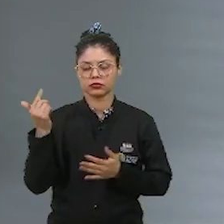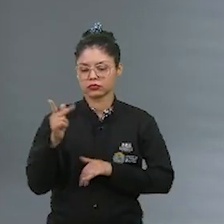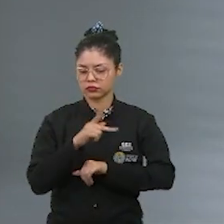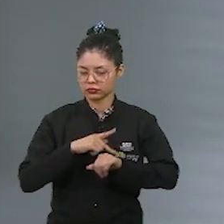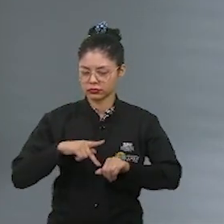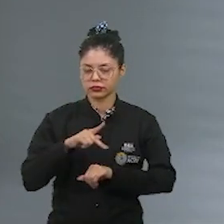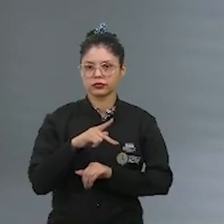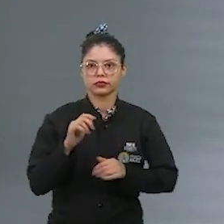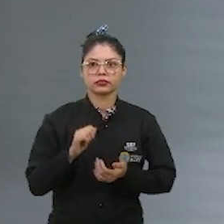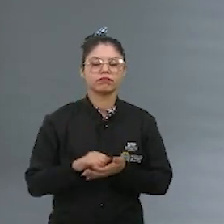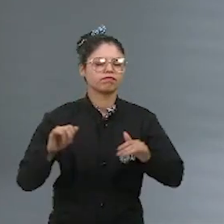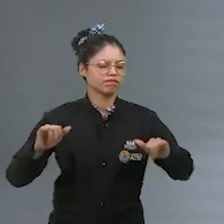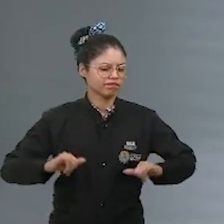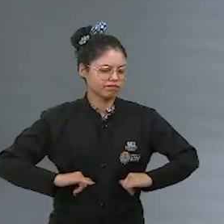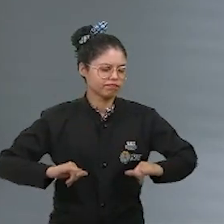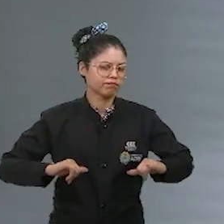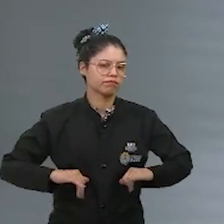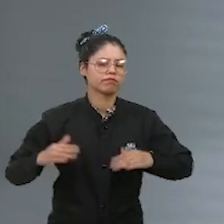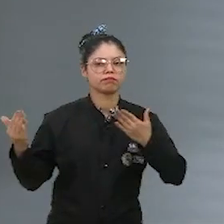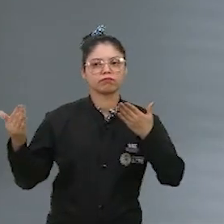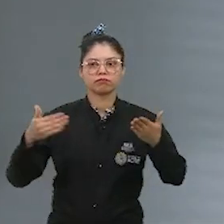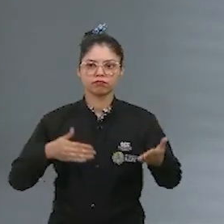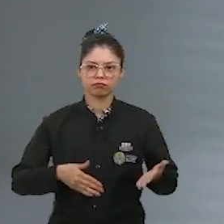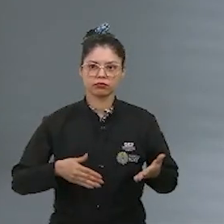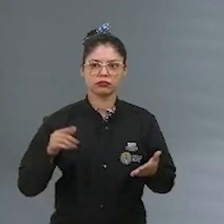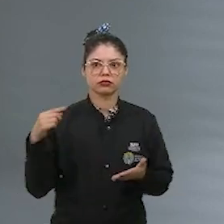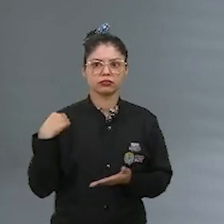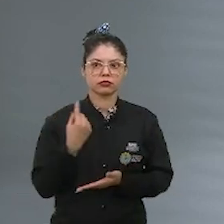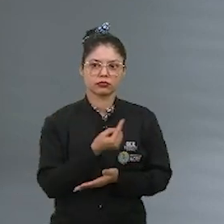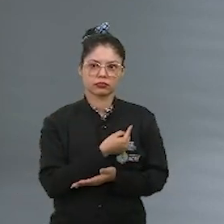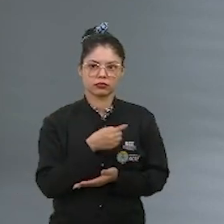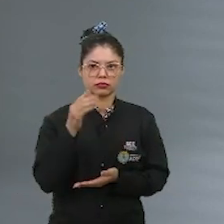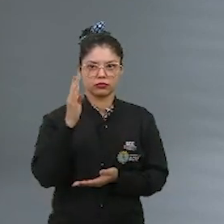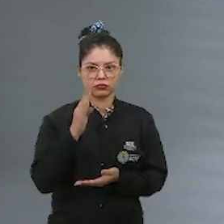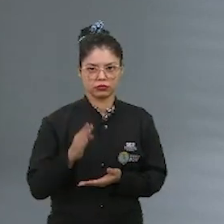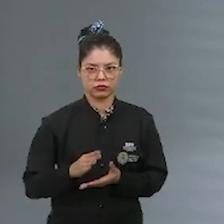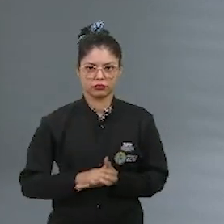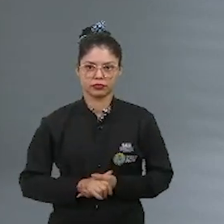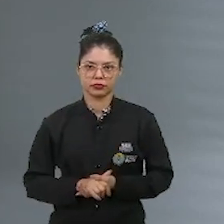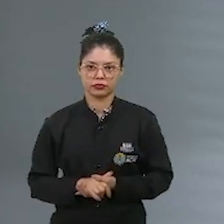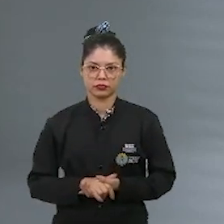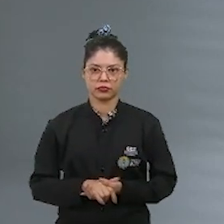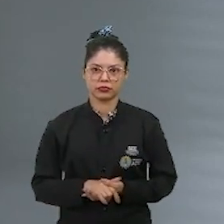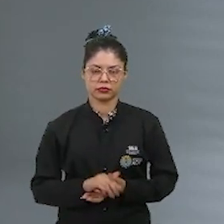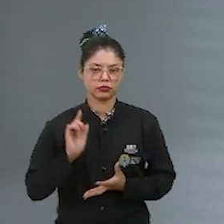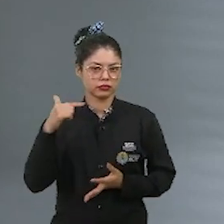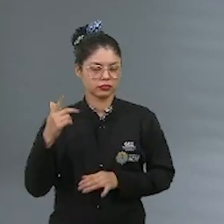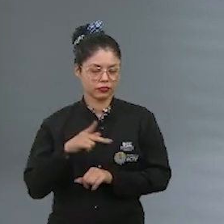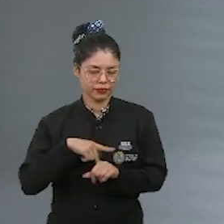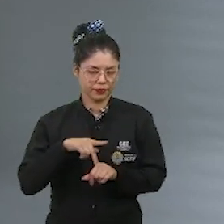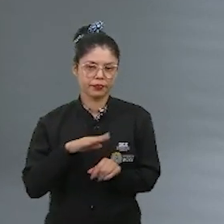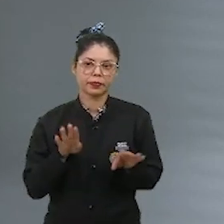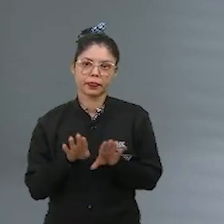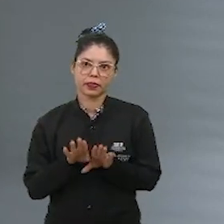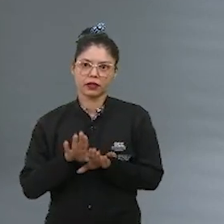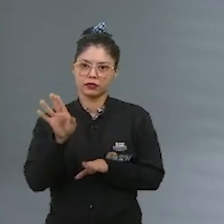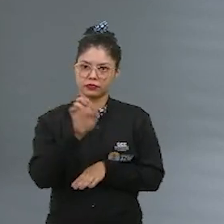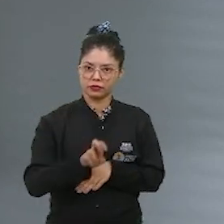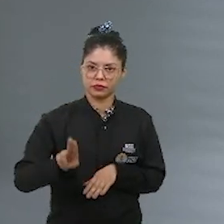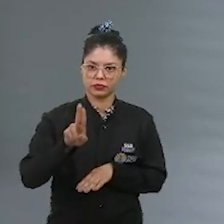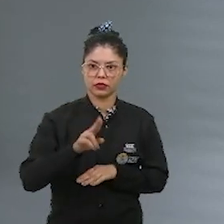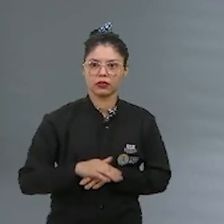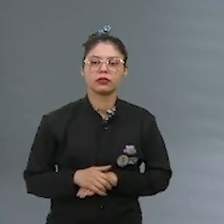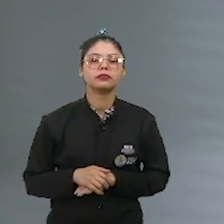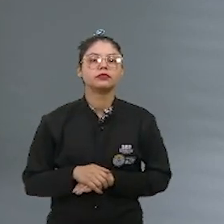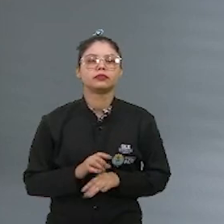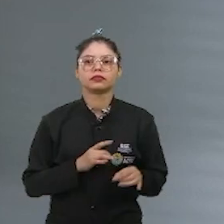países sofrem ao chegar, no caso aqui, no Brasil e, claro, em outros países da Europa.